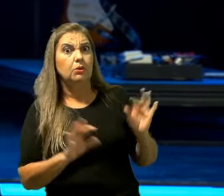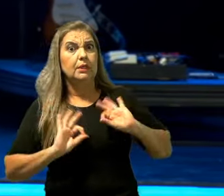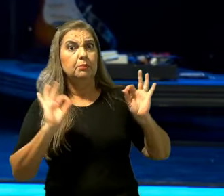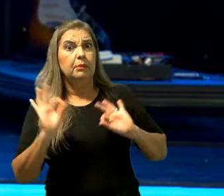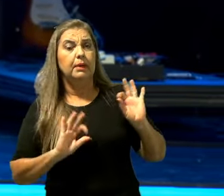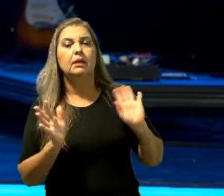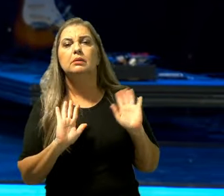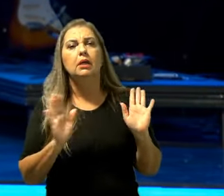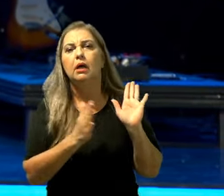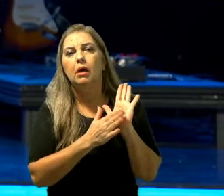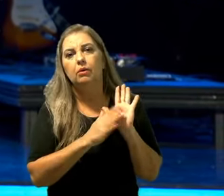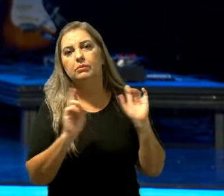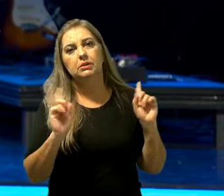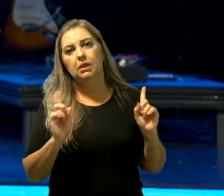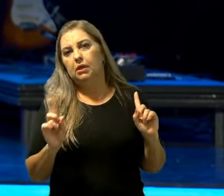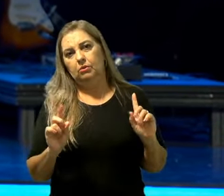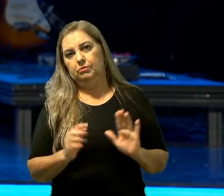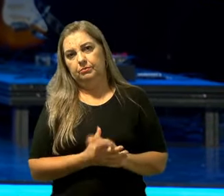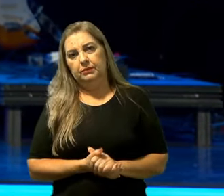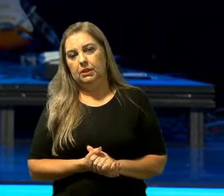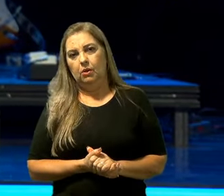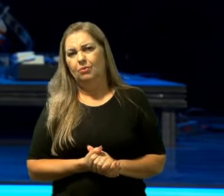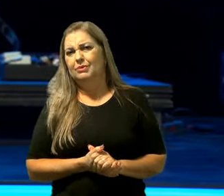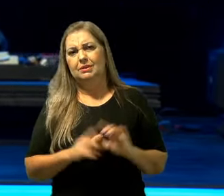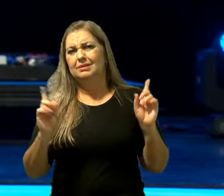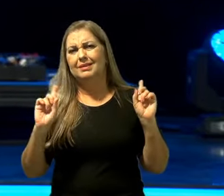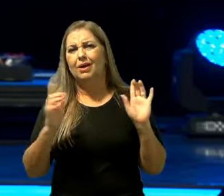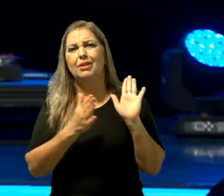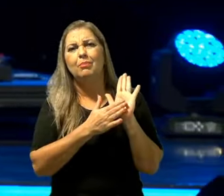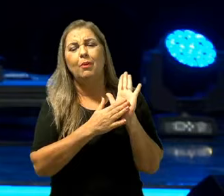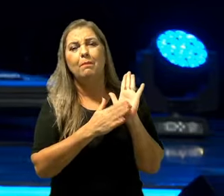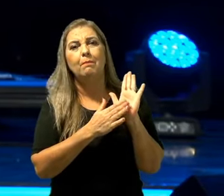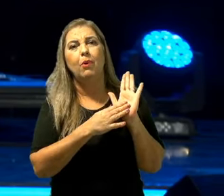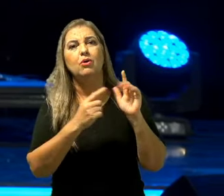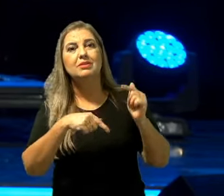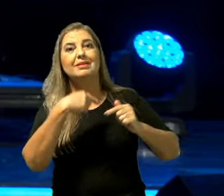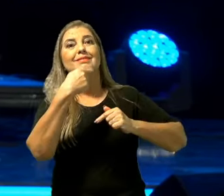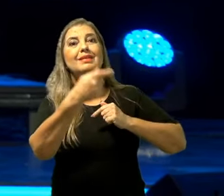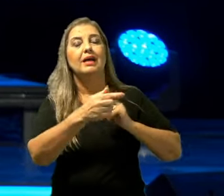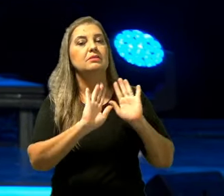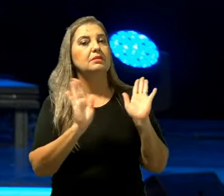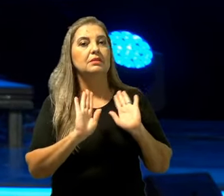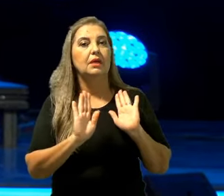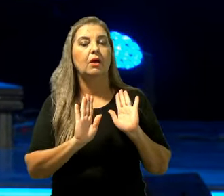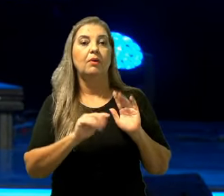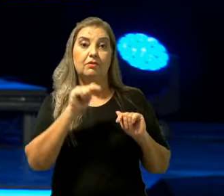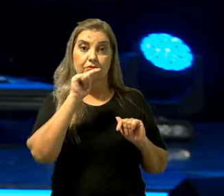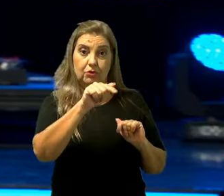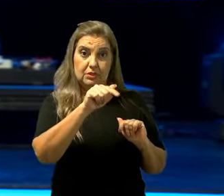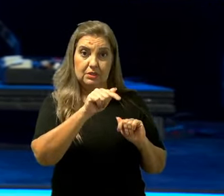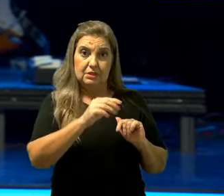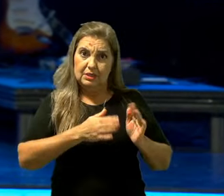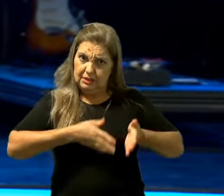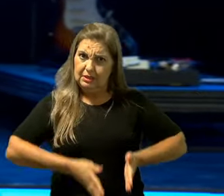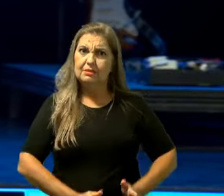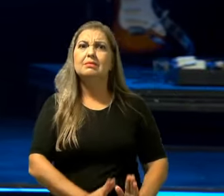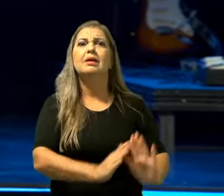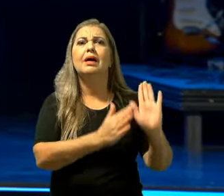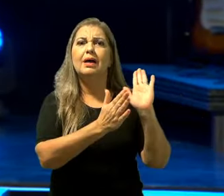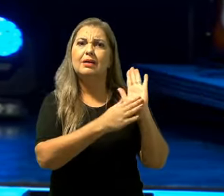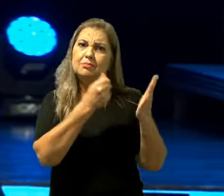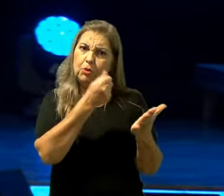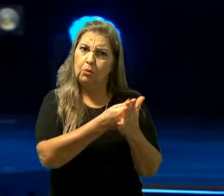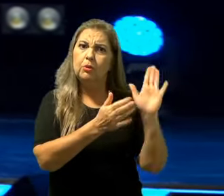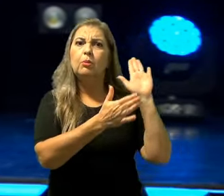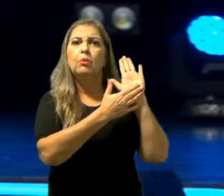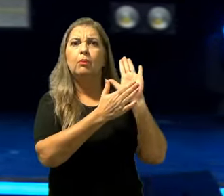preparar um propósito para o Cleiton. Não, não é isso. Não é o propósito que nasce para você, mas é você que nasce para cumprir